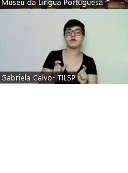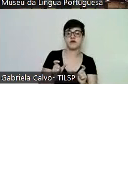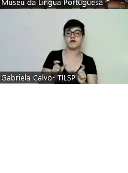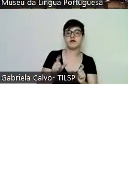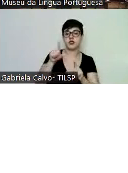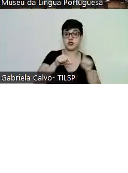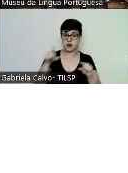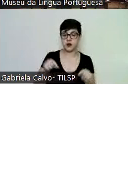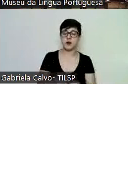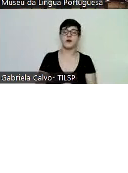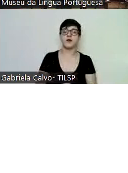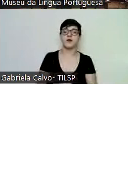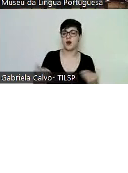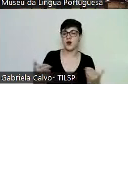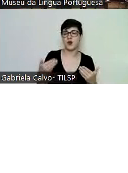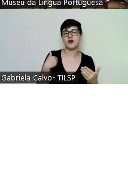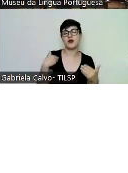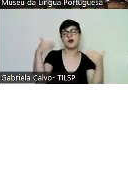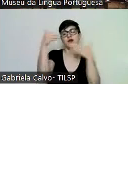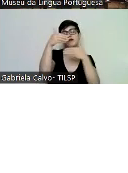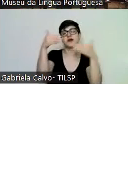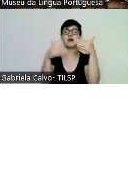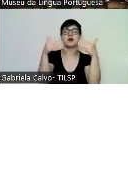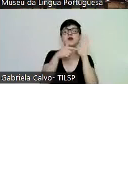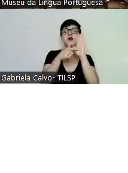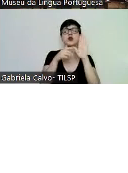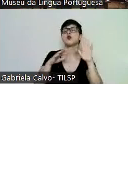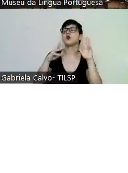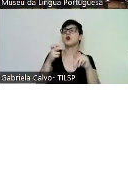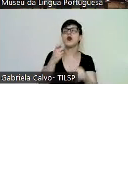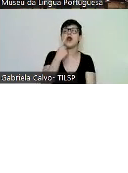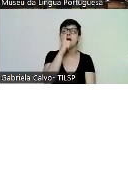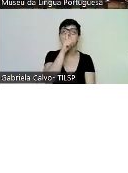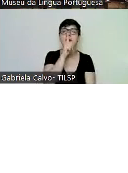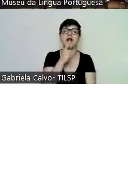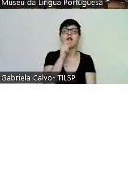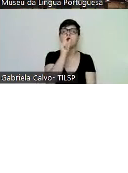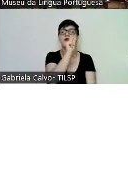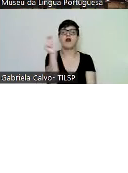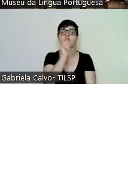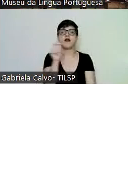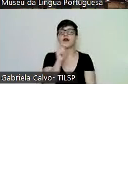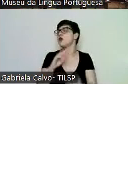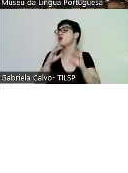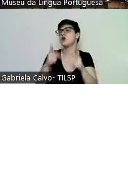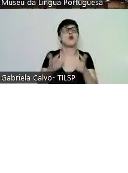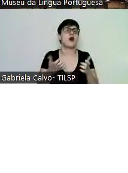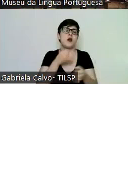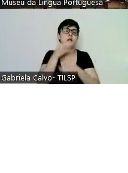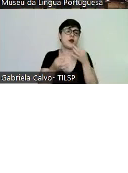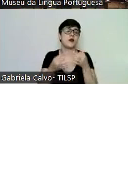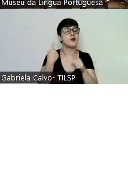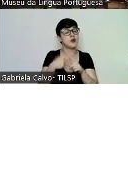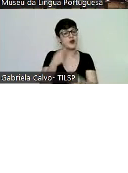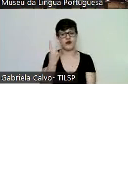essa apresentação eu vi que era quase tudo eu queria grifar né então assim esses 20 termos eles são uma tradução